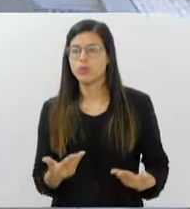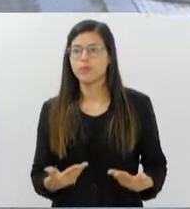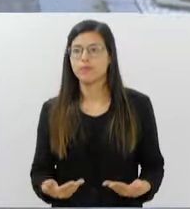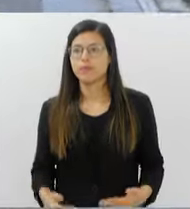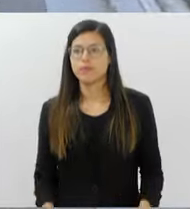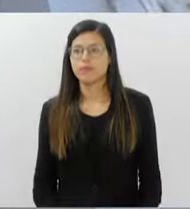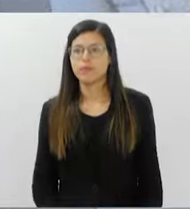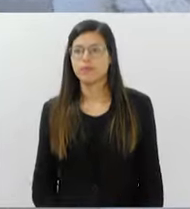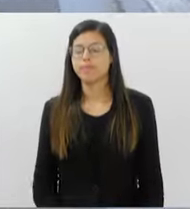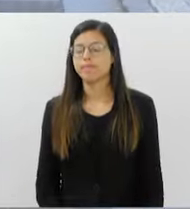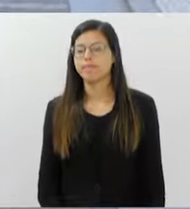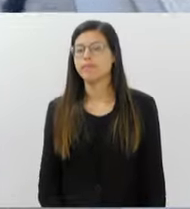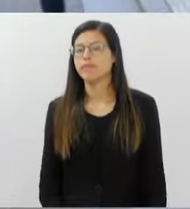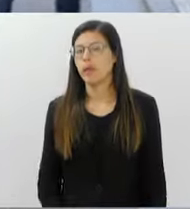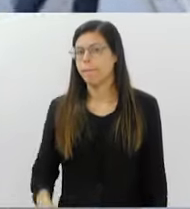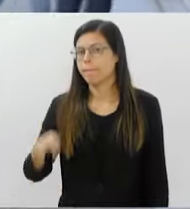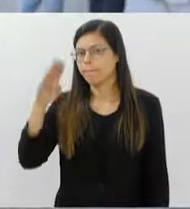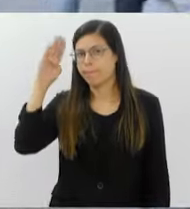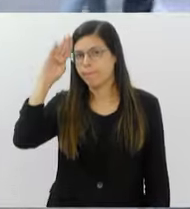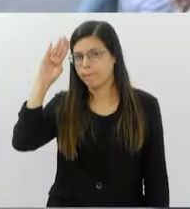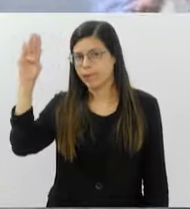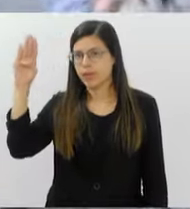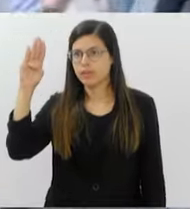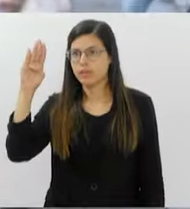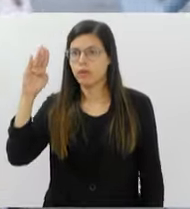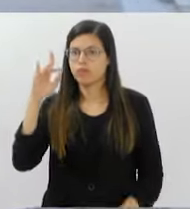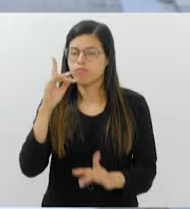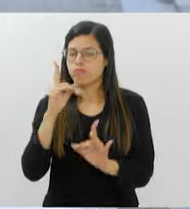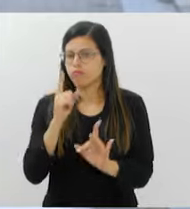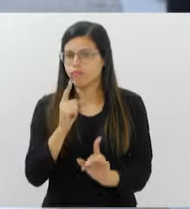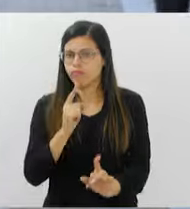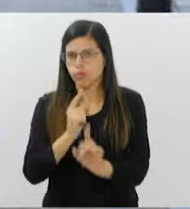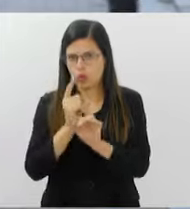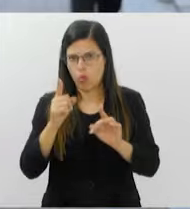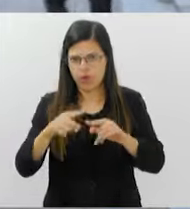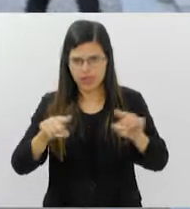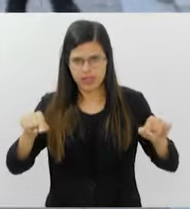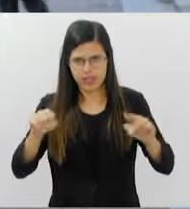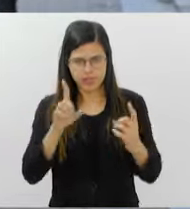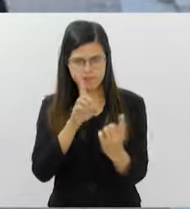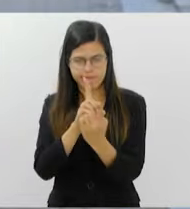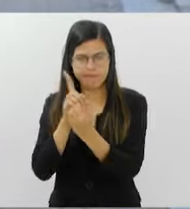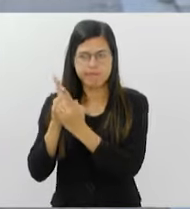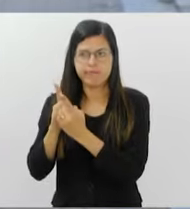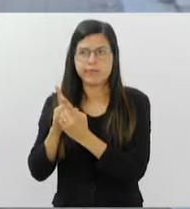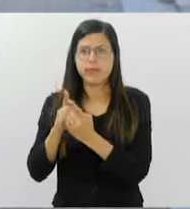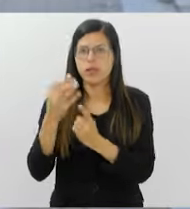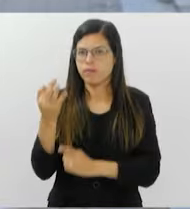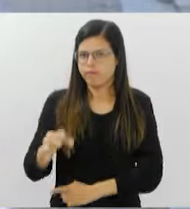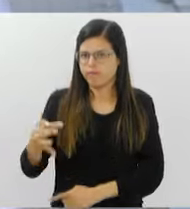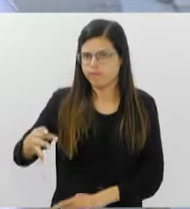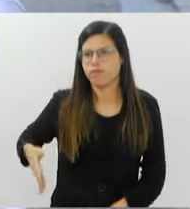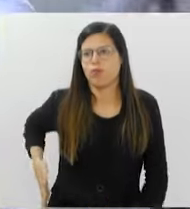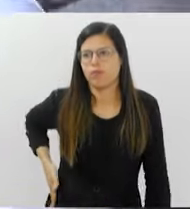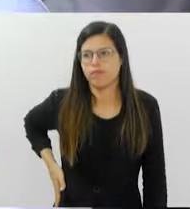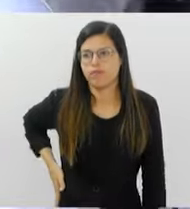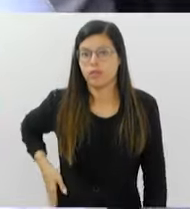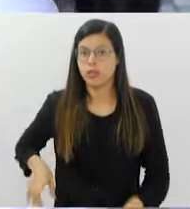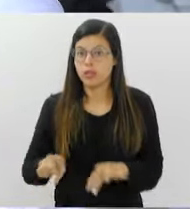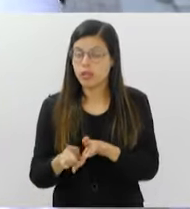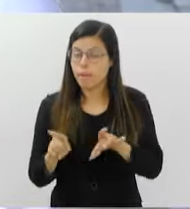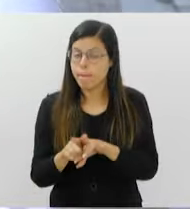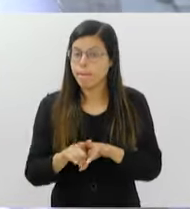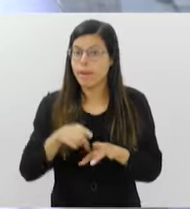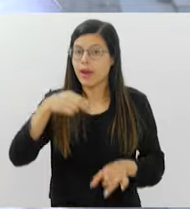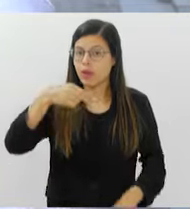os principais sintomas que a gente tem, que a gente encontra no consultório, são em relação à dor na coluna lombar, a dor no nervo ciático, aquela dor